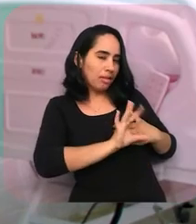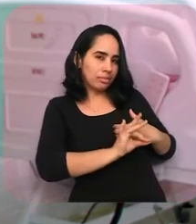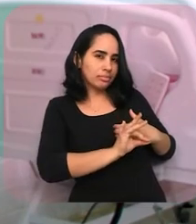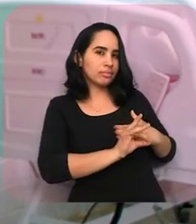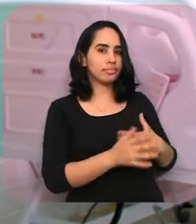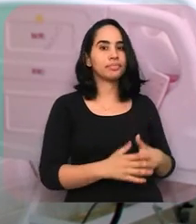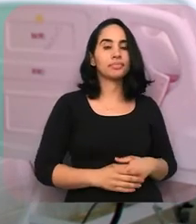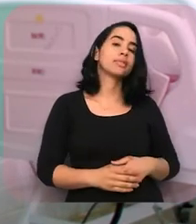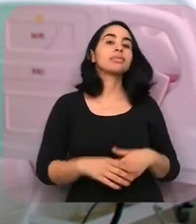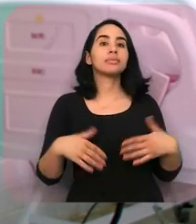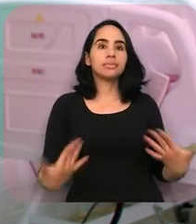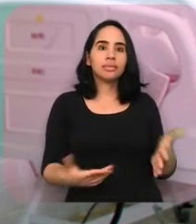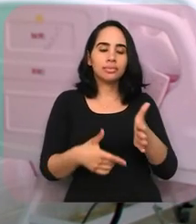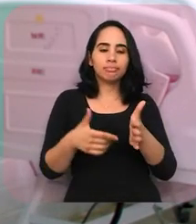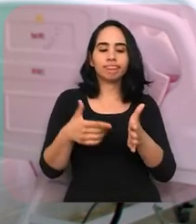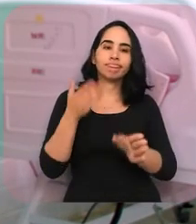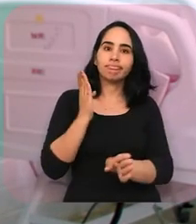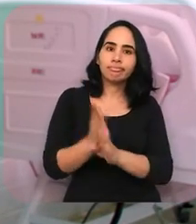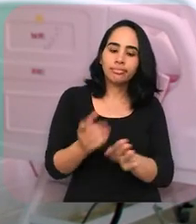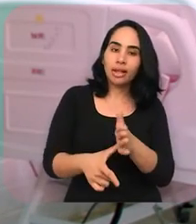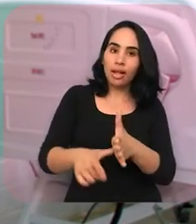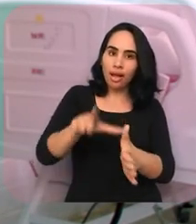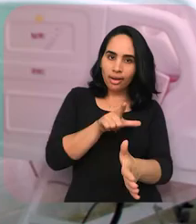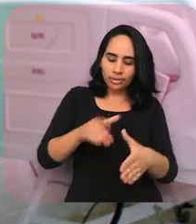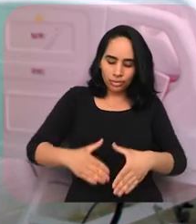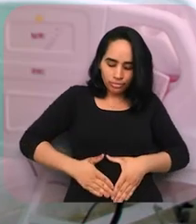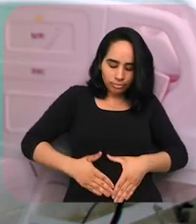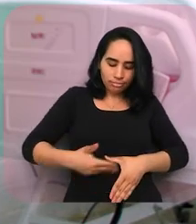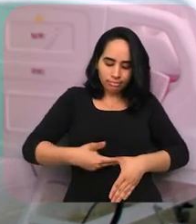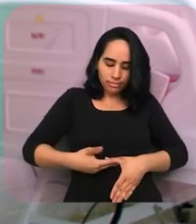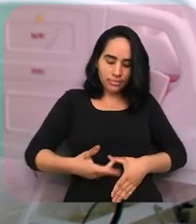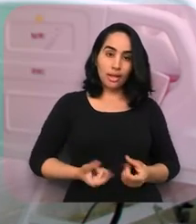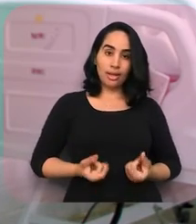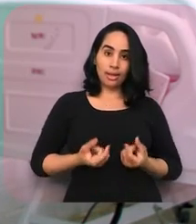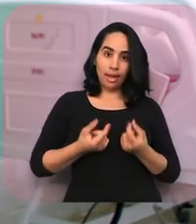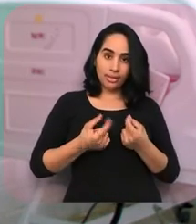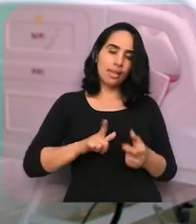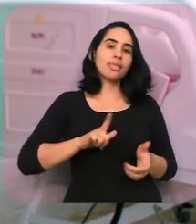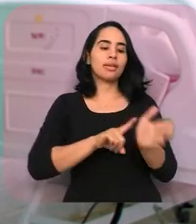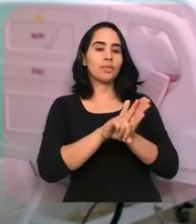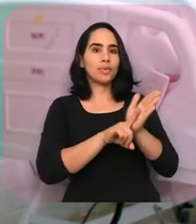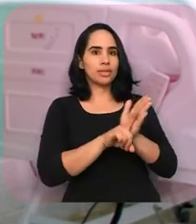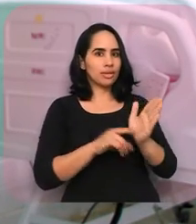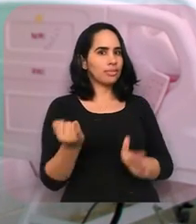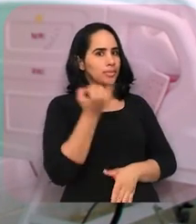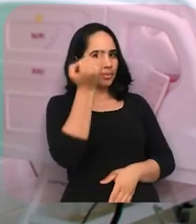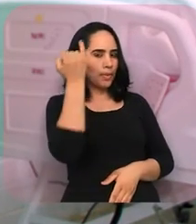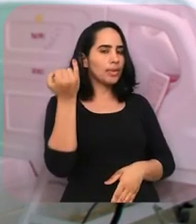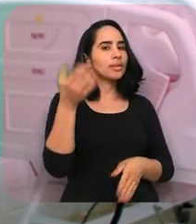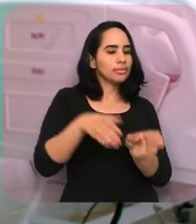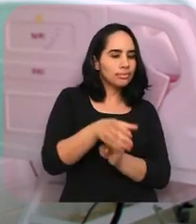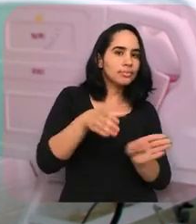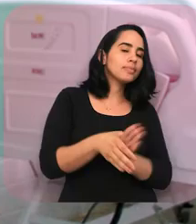algum tipo de secreção. Já para prevenção e diagnóstico precoce do câncer de colo de útero,